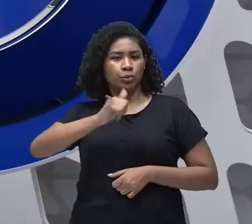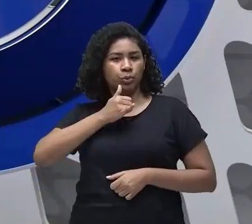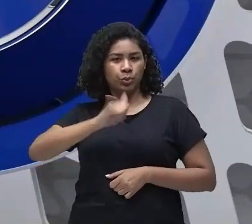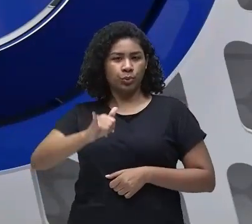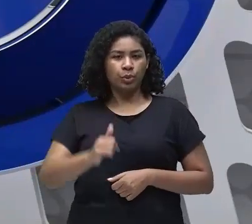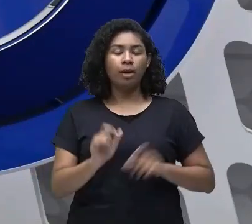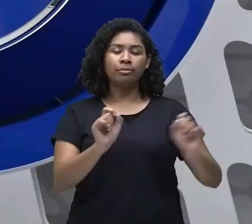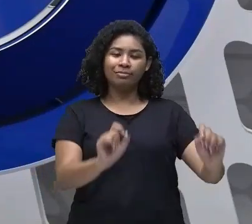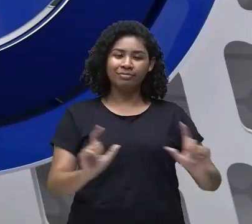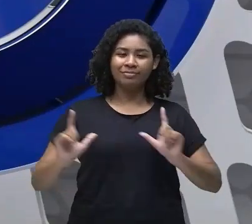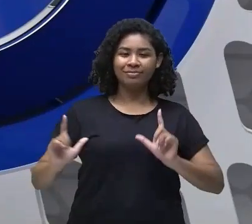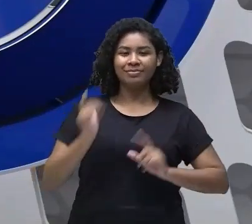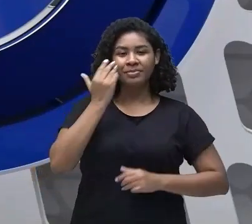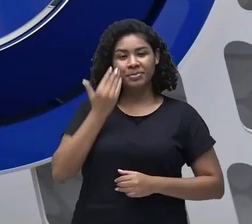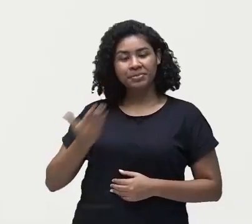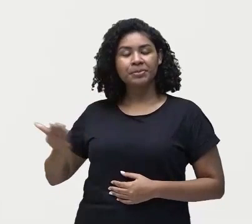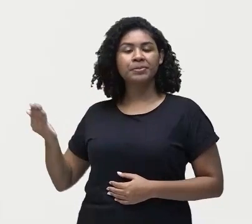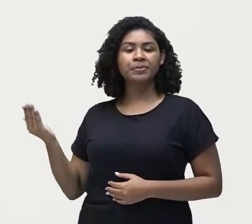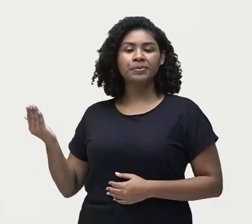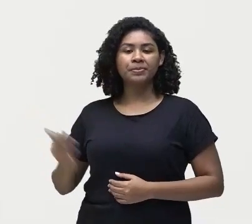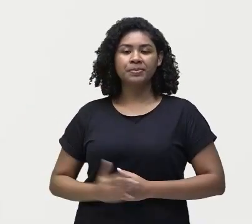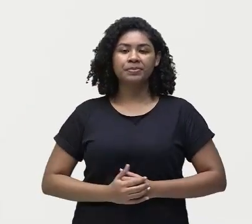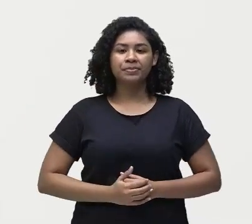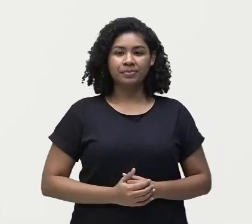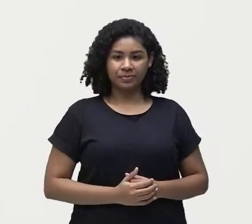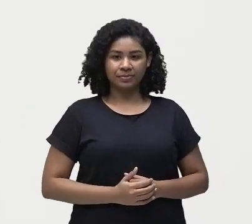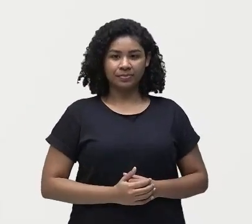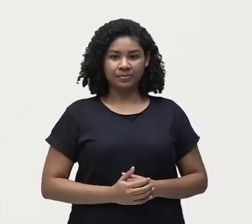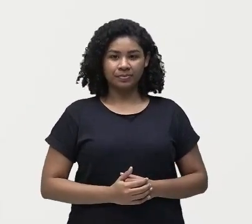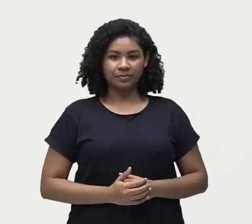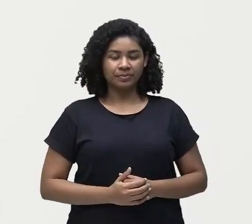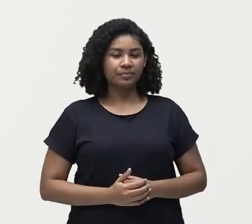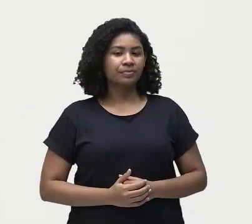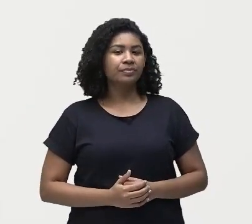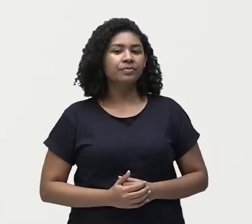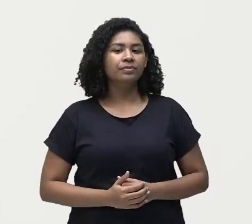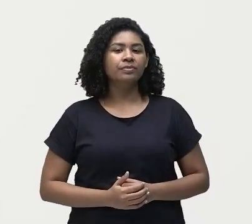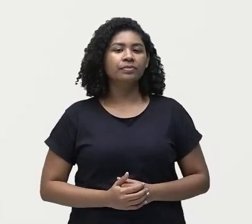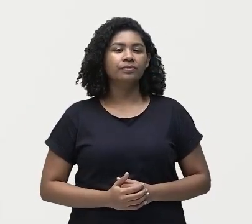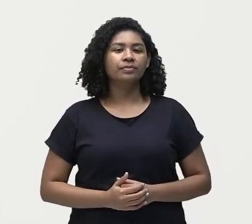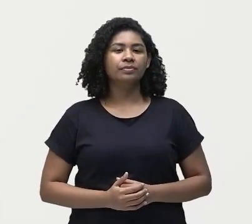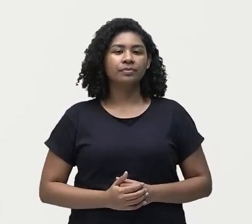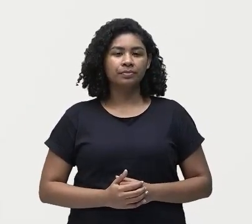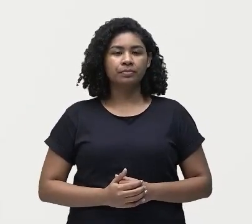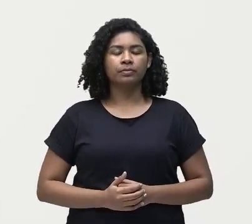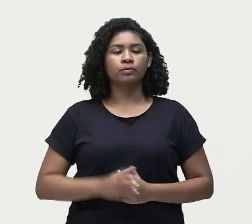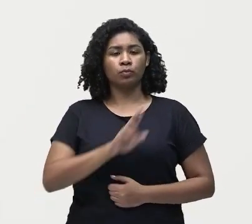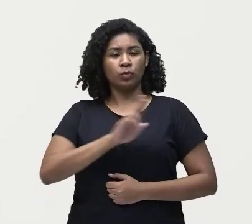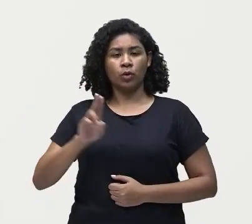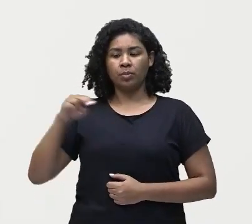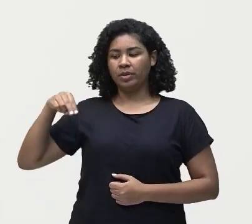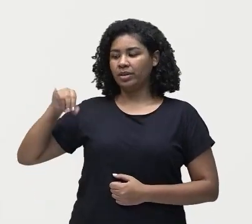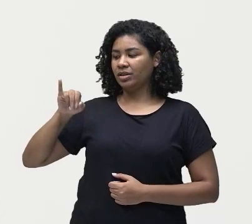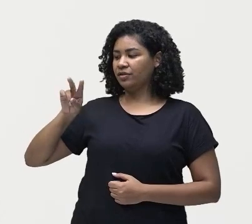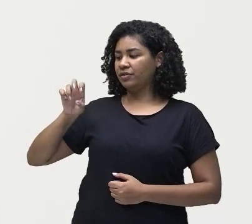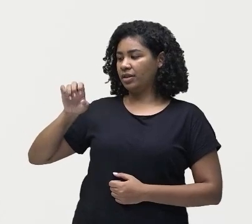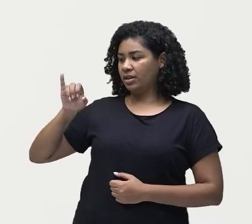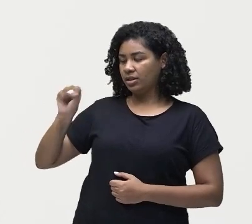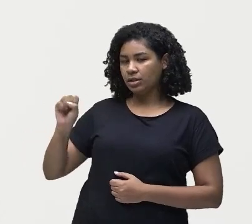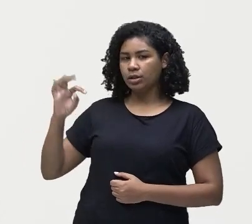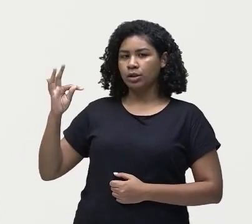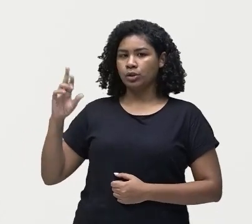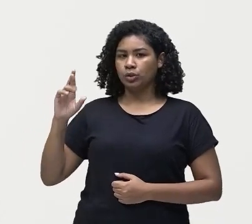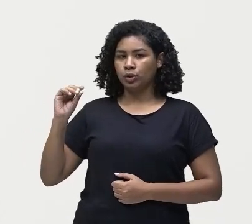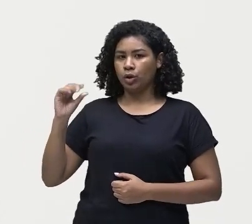Continuem comigo a leitura na cartela. Olhem só. Níveis tróficos são as partes de cada